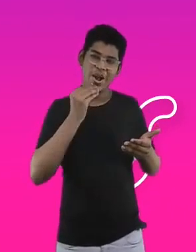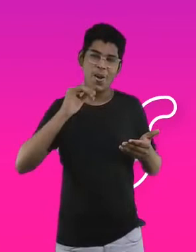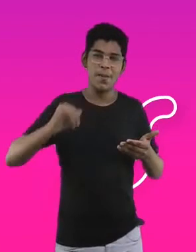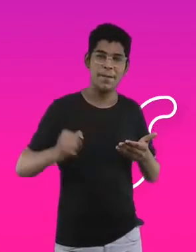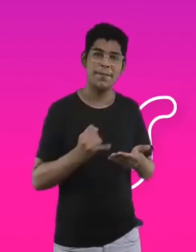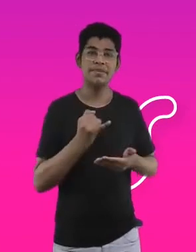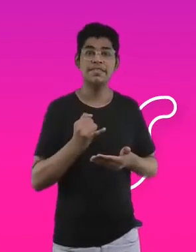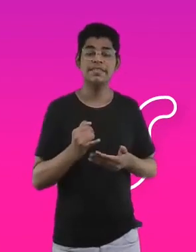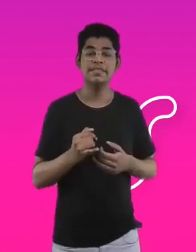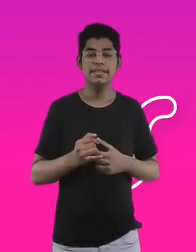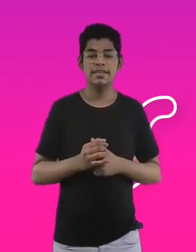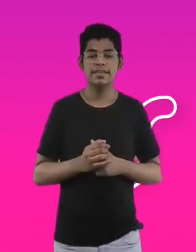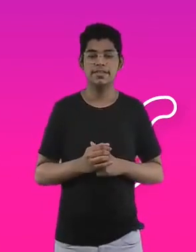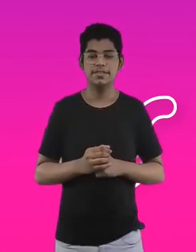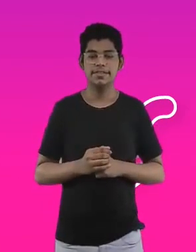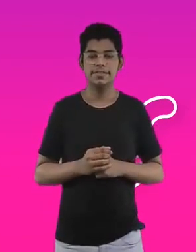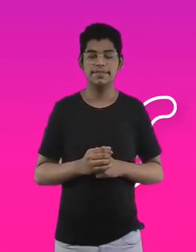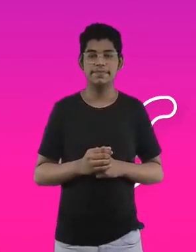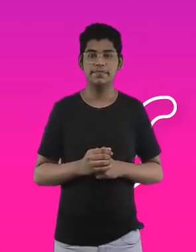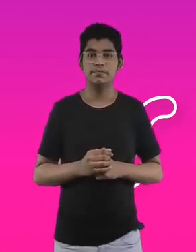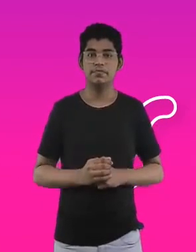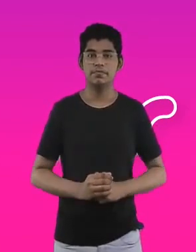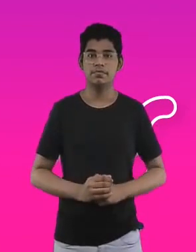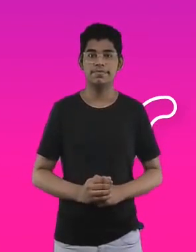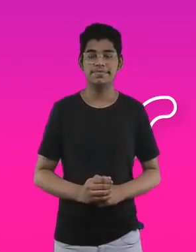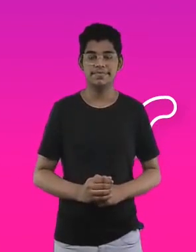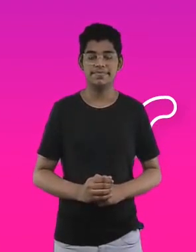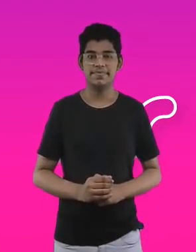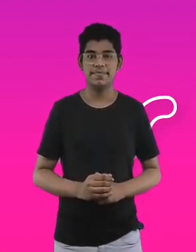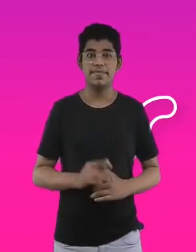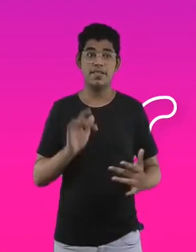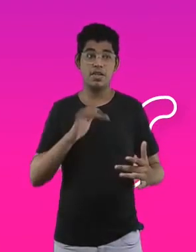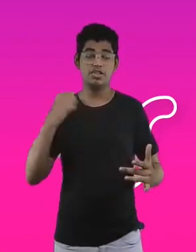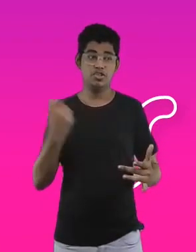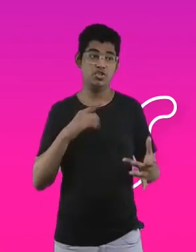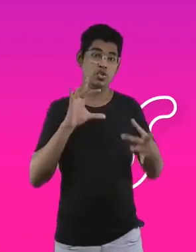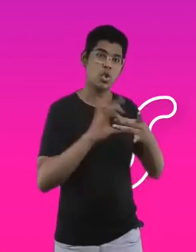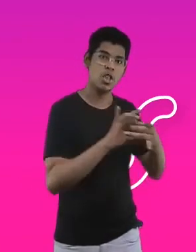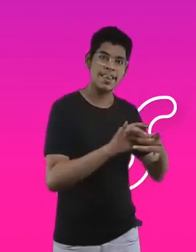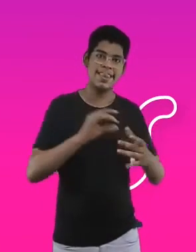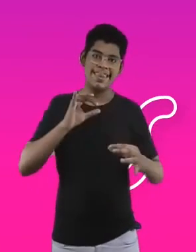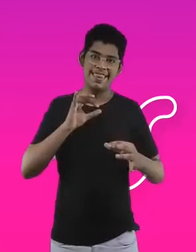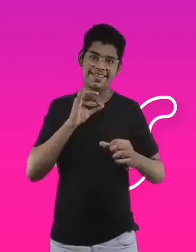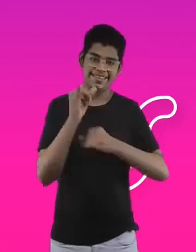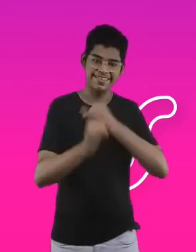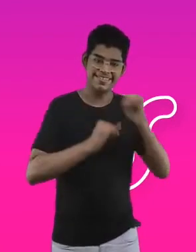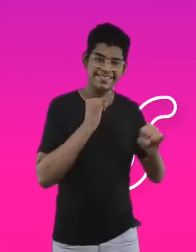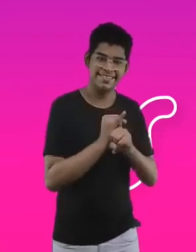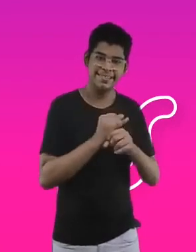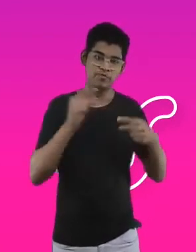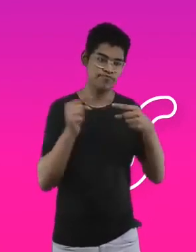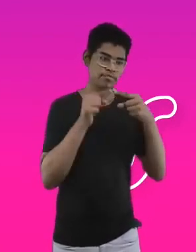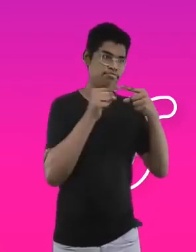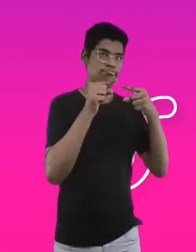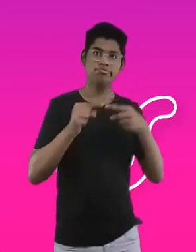estarmos forçosamente bem conectados, né, online, quem consegue estar online, né, estamos em meio a uma pandemia.